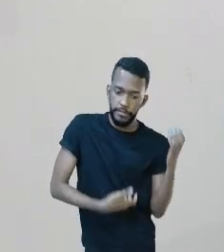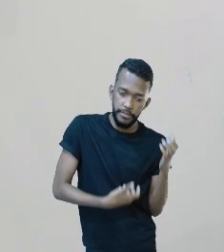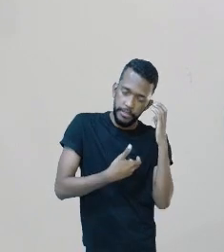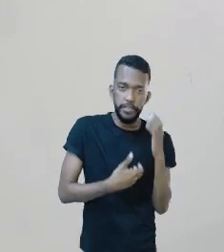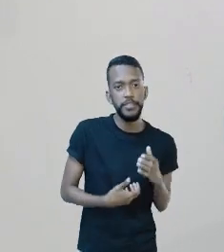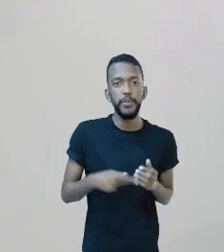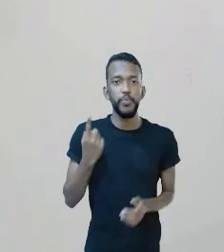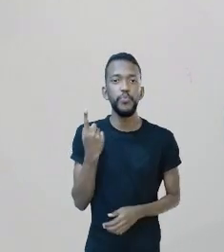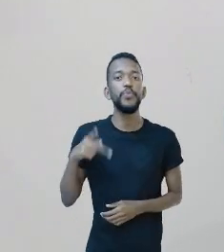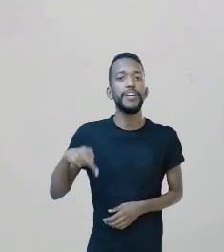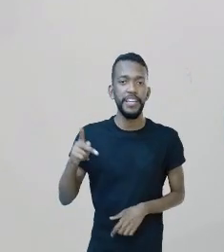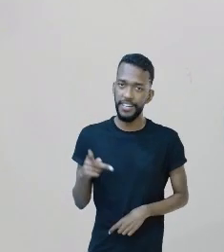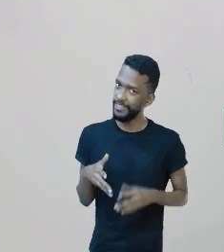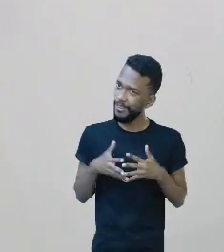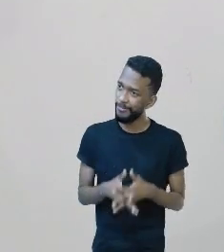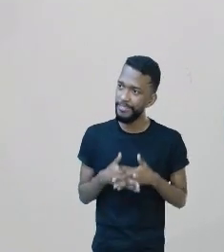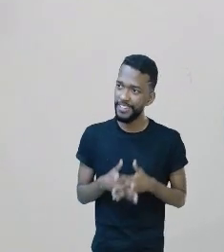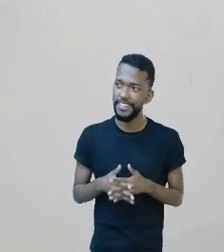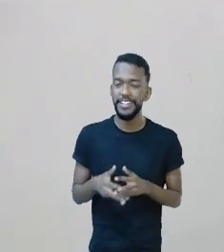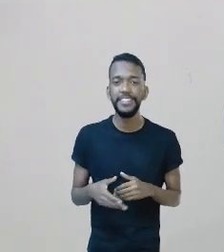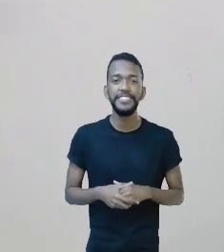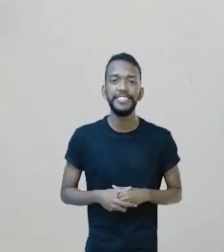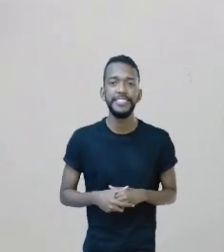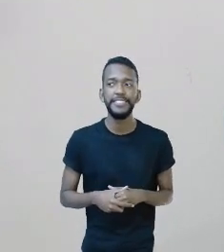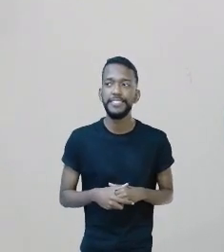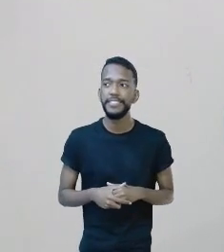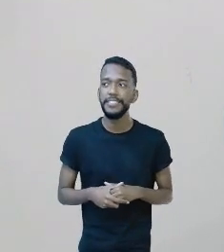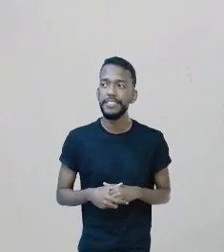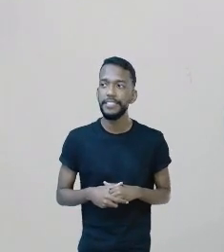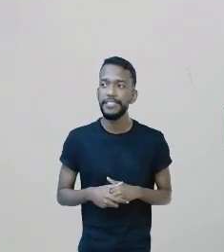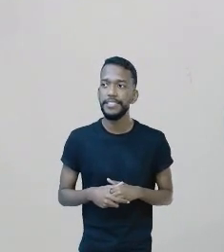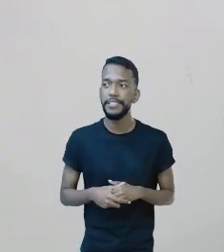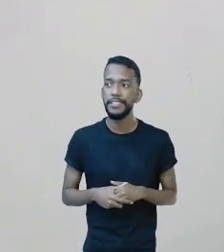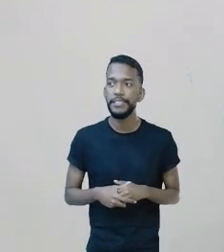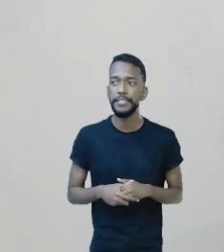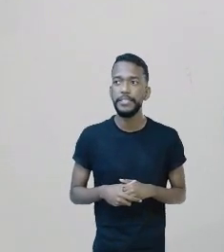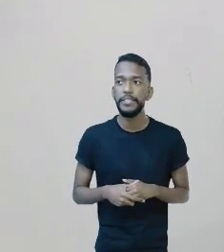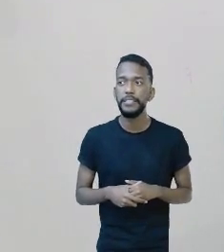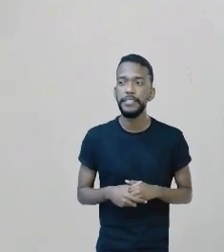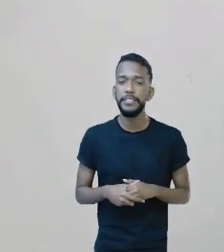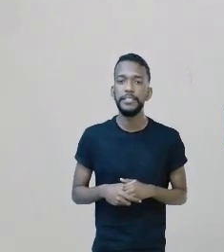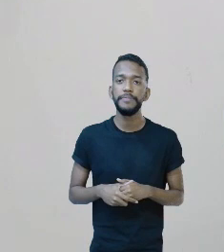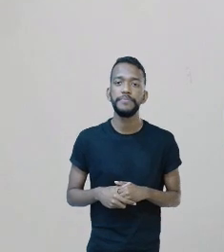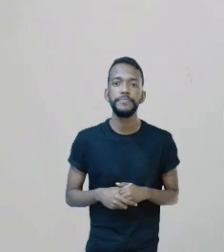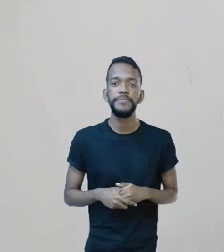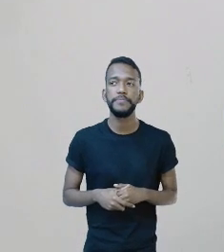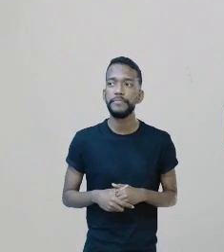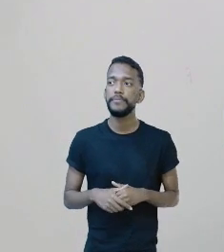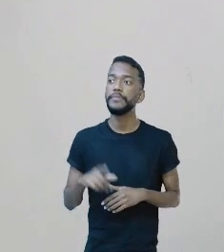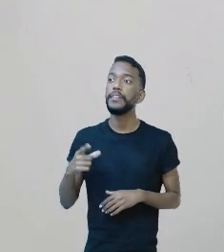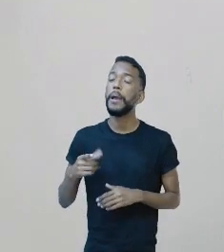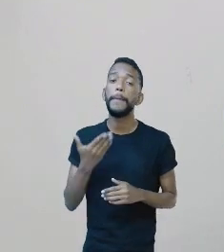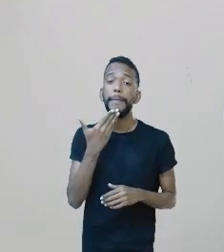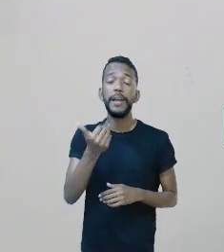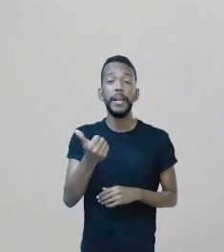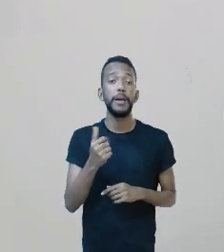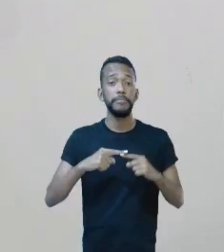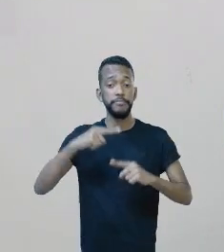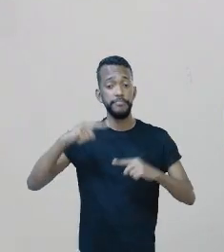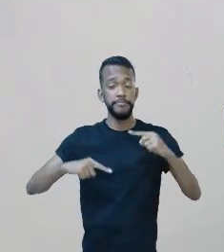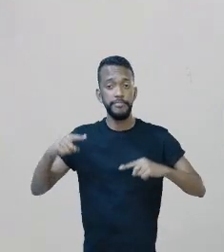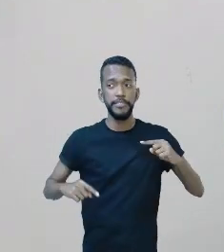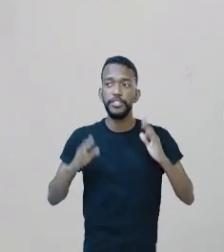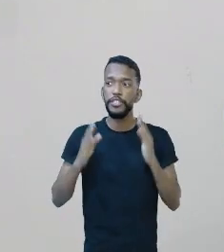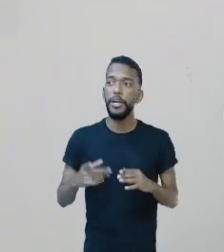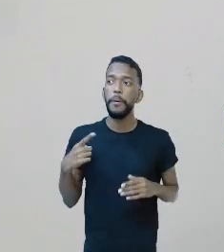atender. Complicado, né? As gramas. O que é melhor para medir a massa? O